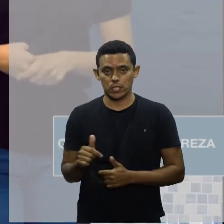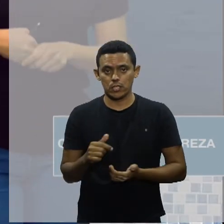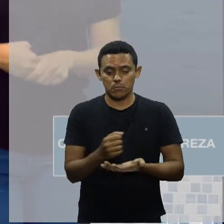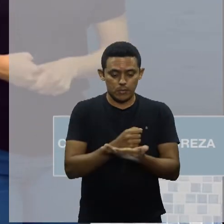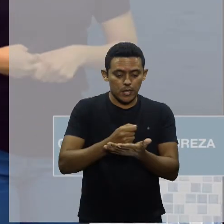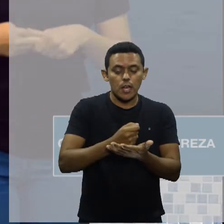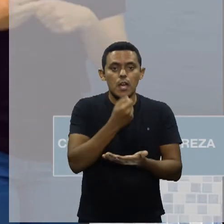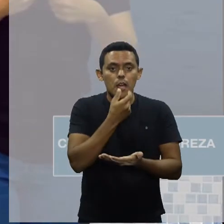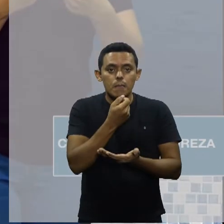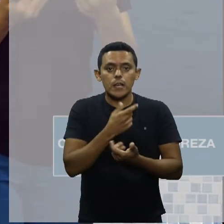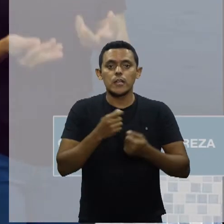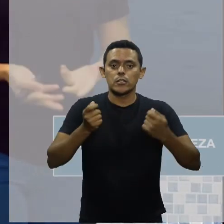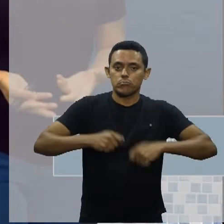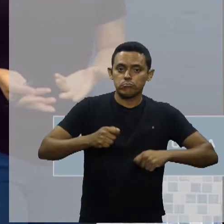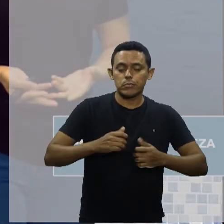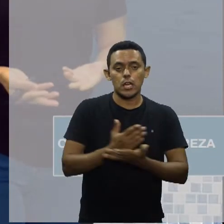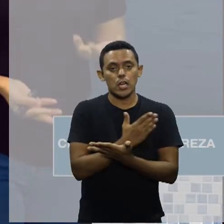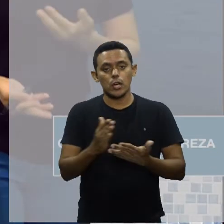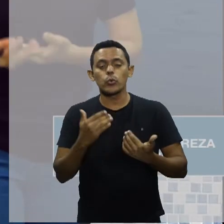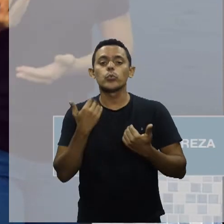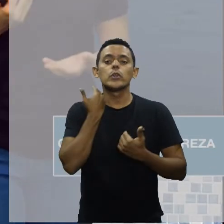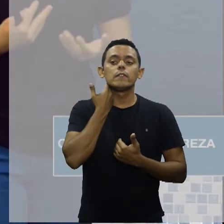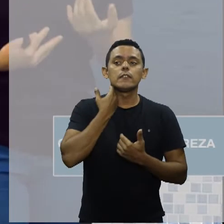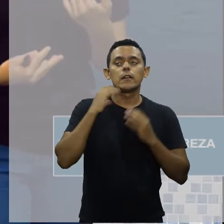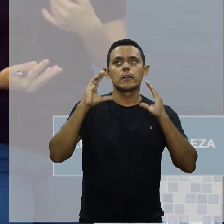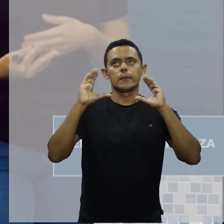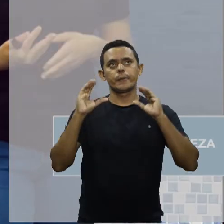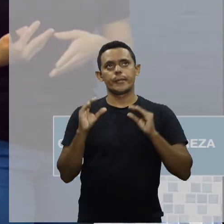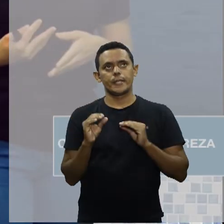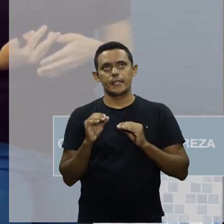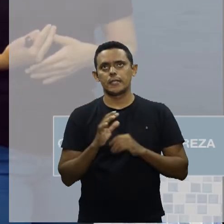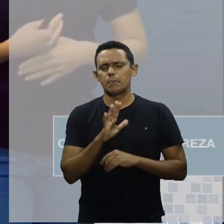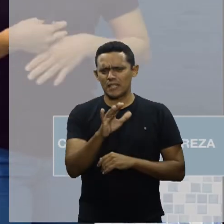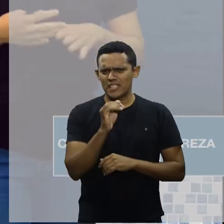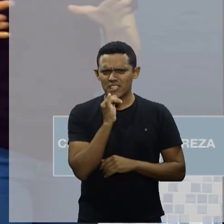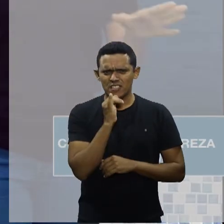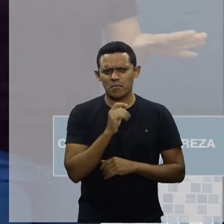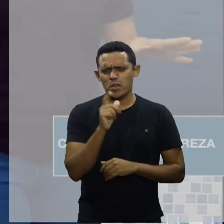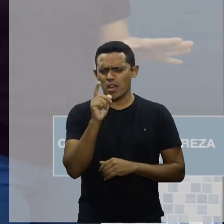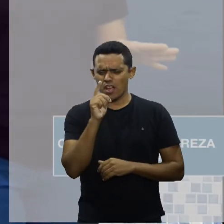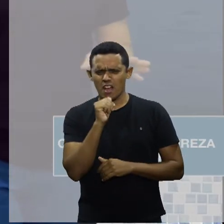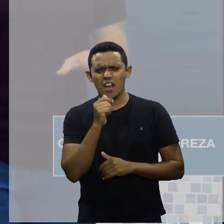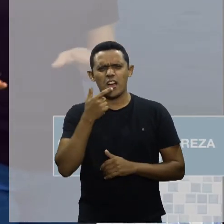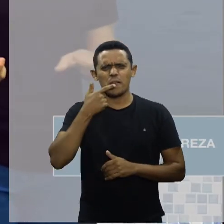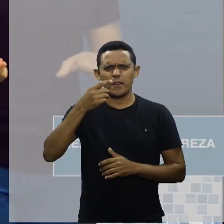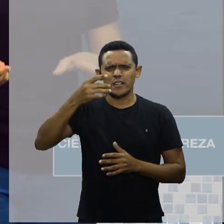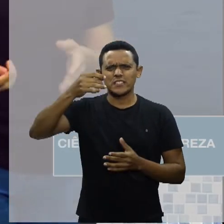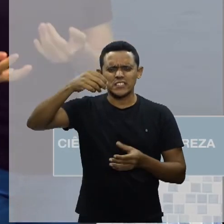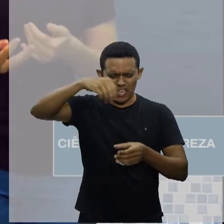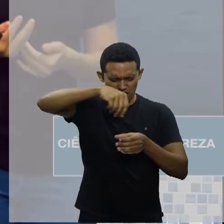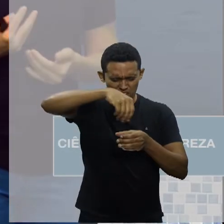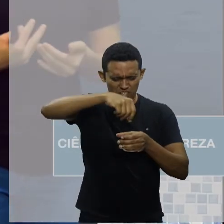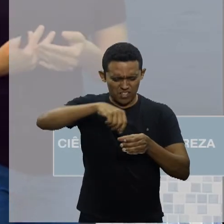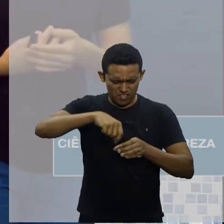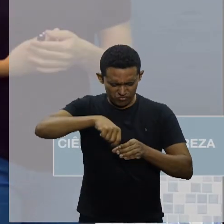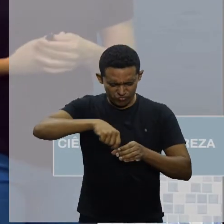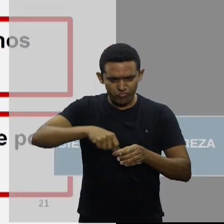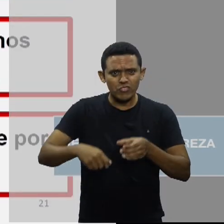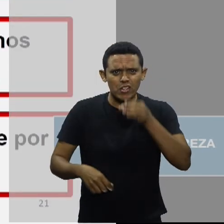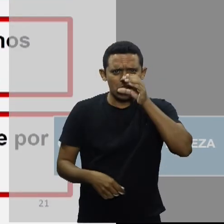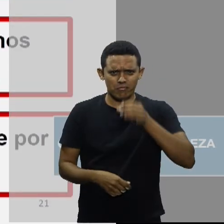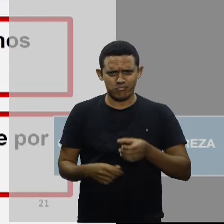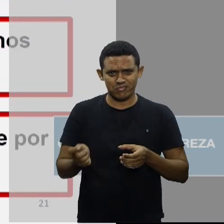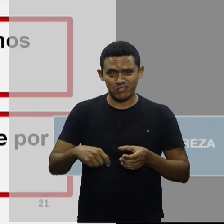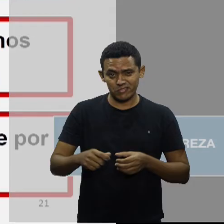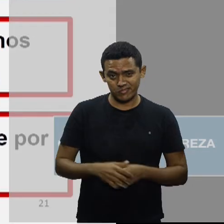nada que a gente faça, nenhum alimento que a gente consuma que acabe com o vírus. A outra fake news